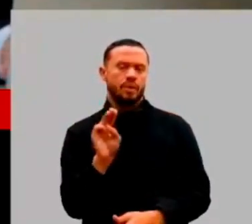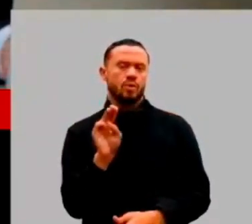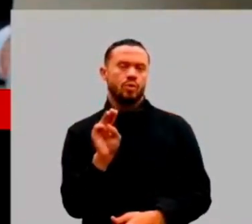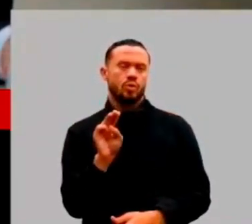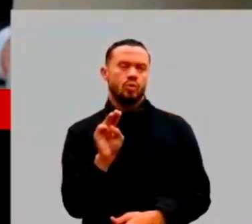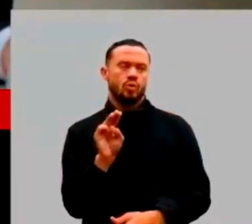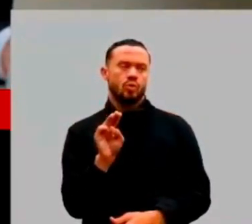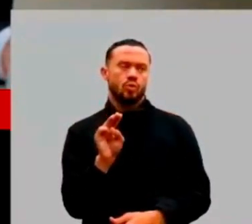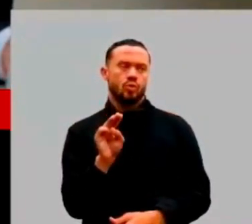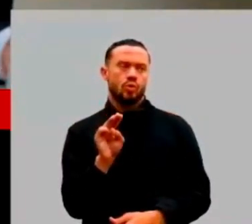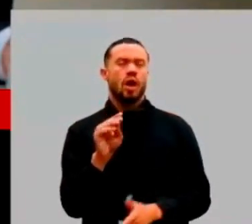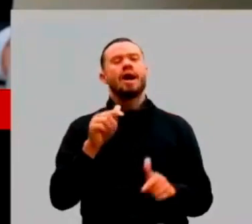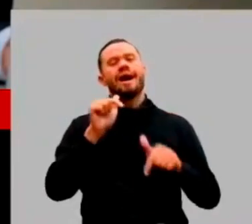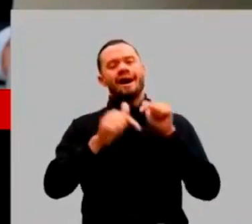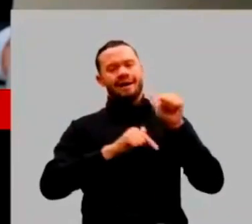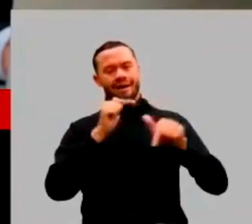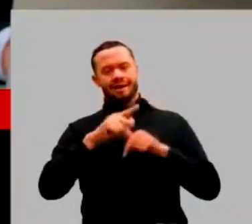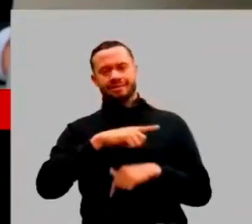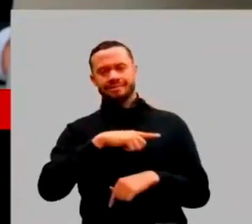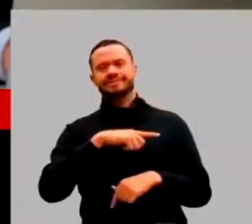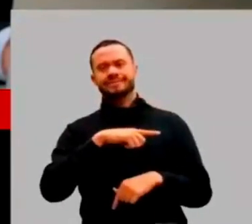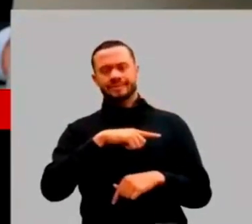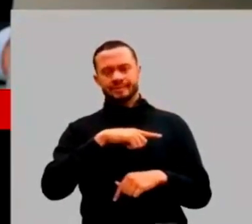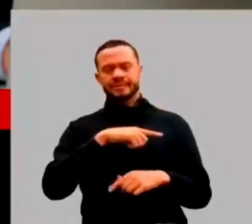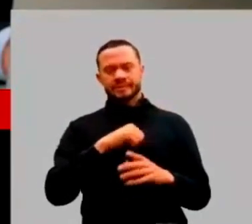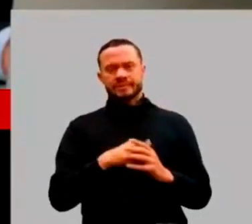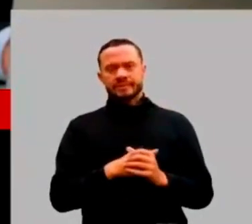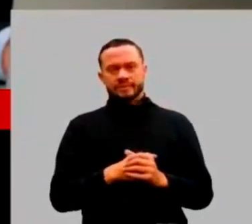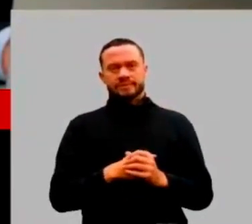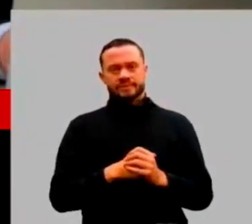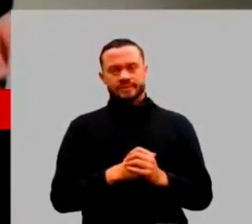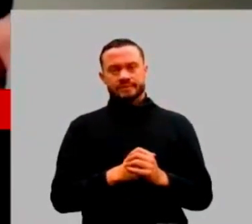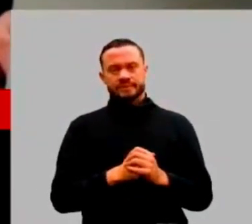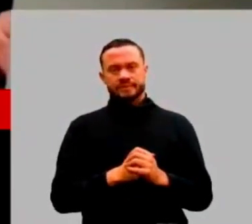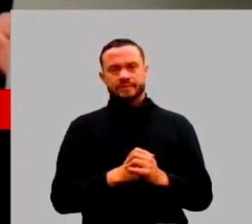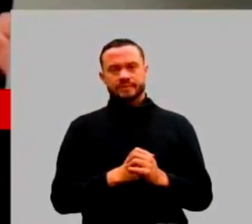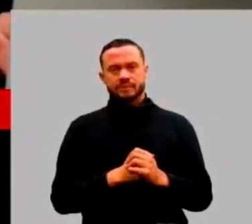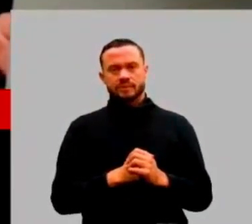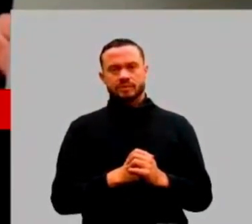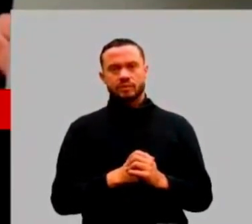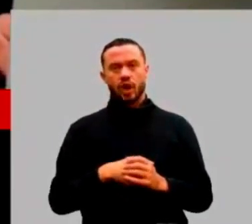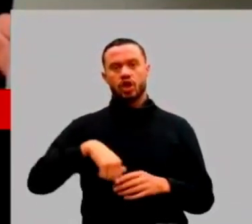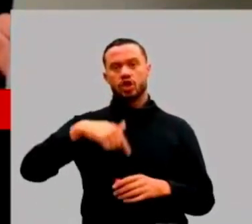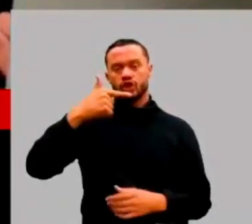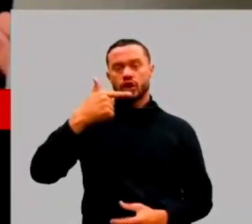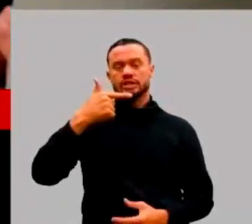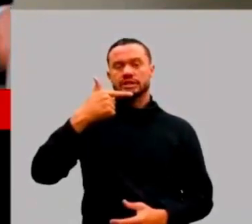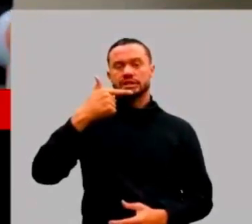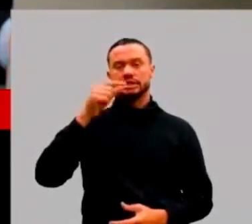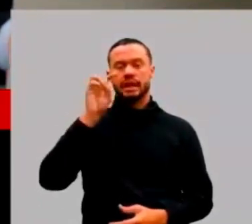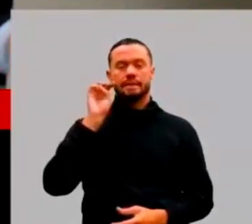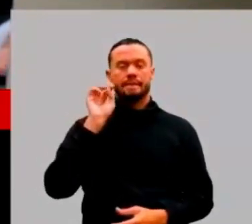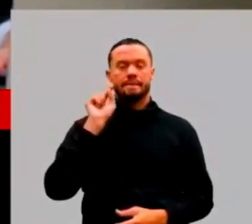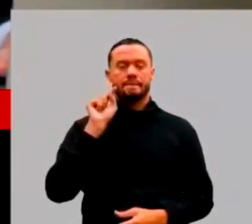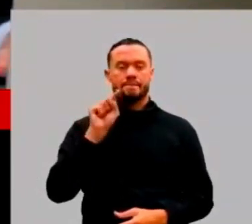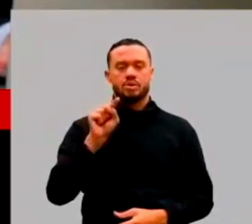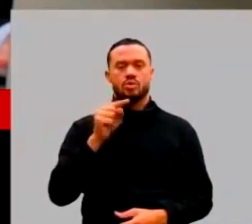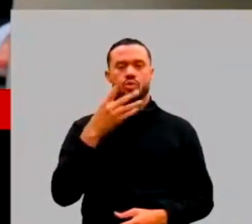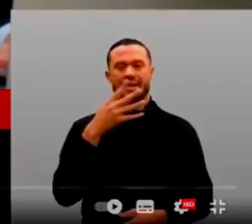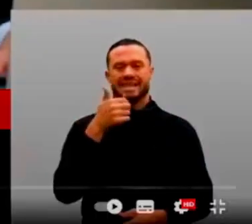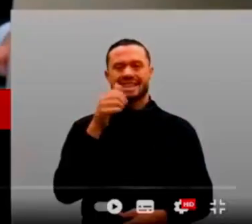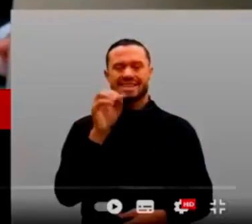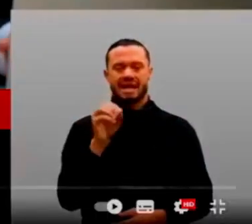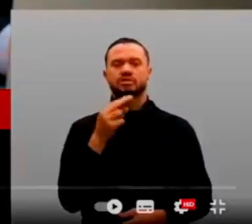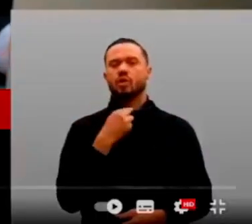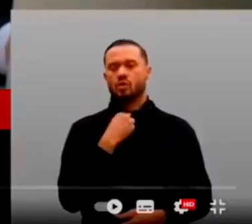existentes desses 578 cargos existentes na carreira 2410 estão ocupados